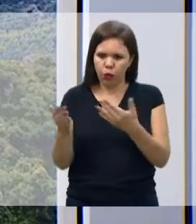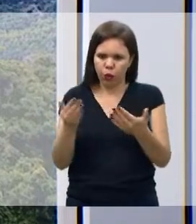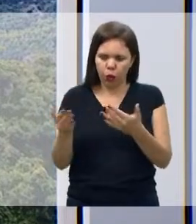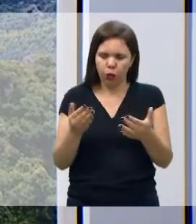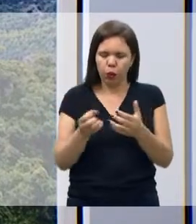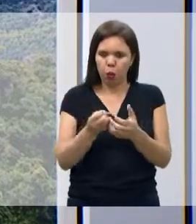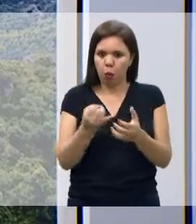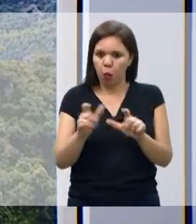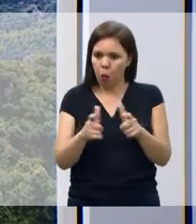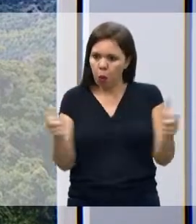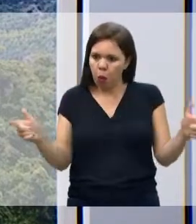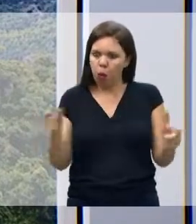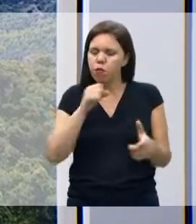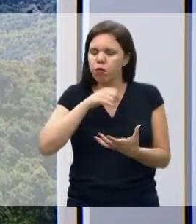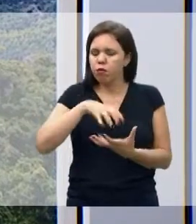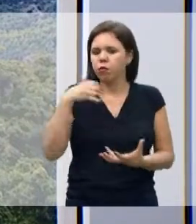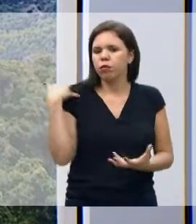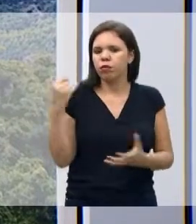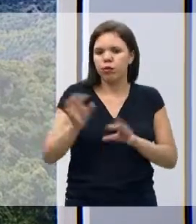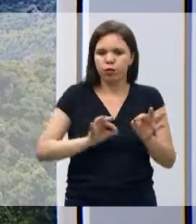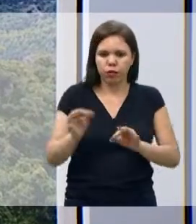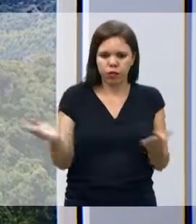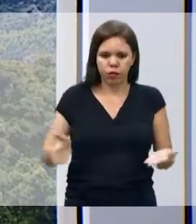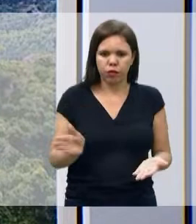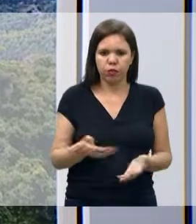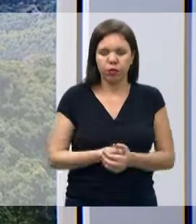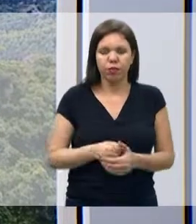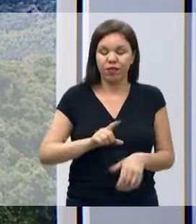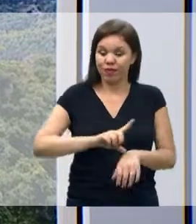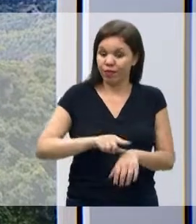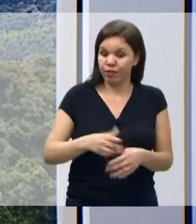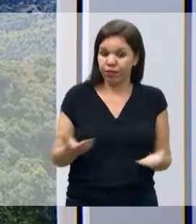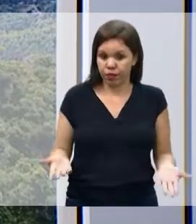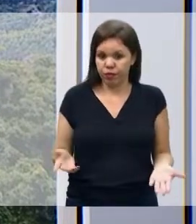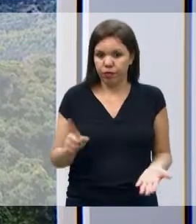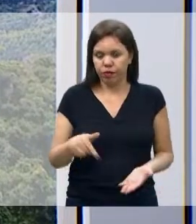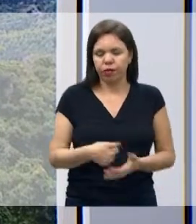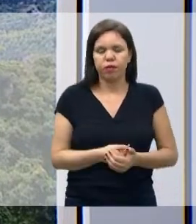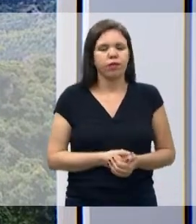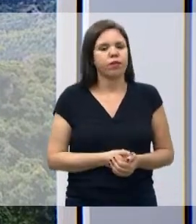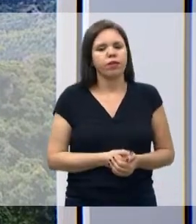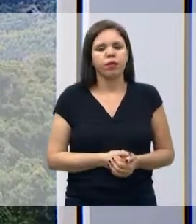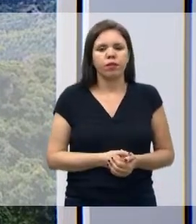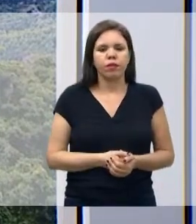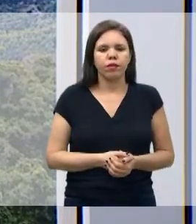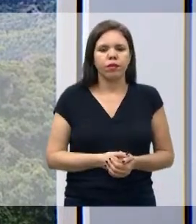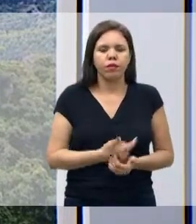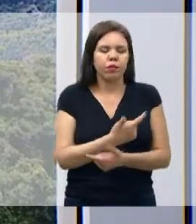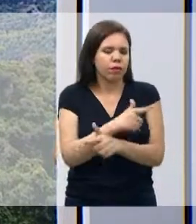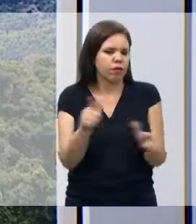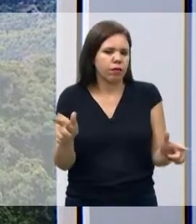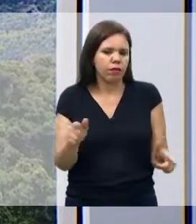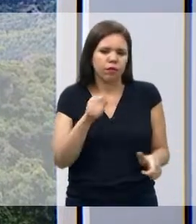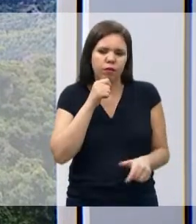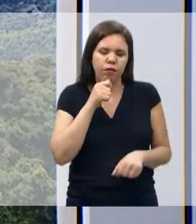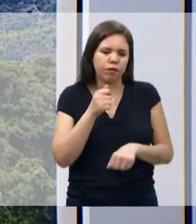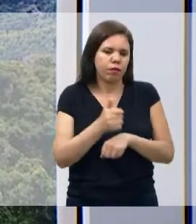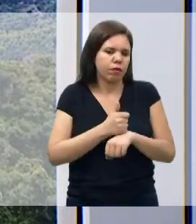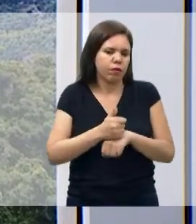Então a gente já começa a se preparar desde já estamos até atrasados, né, em relação a isso, e você não tendo essa